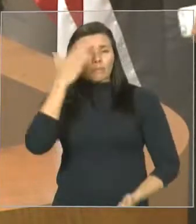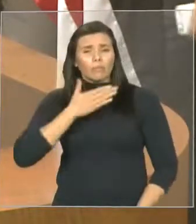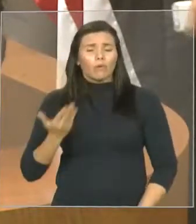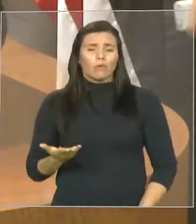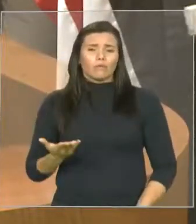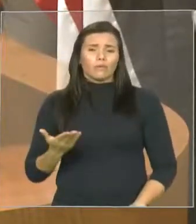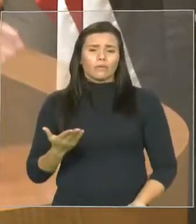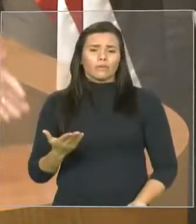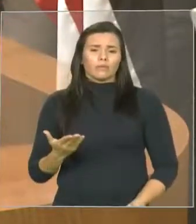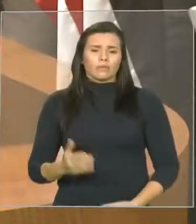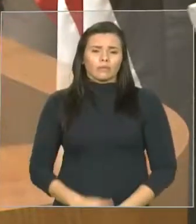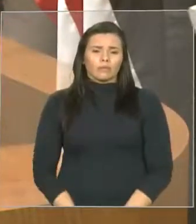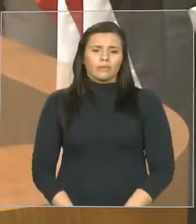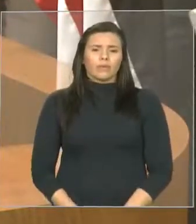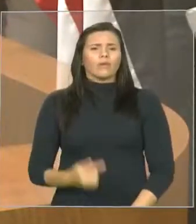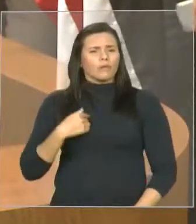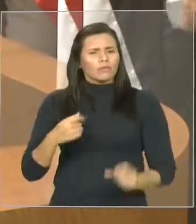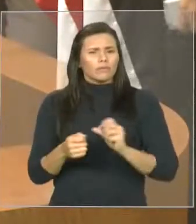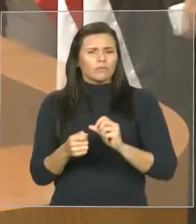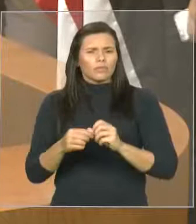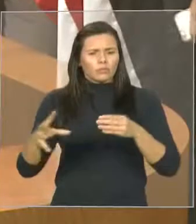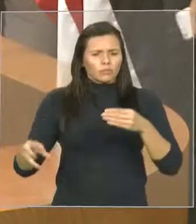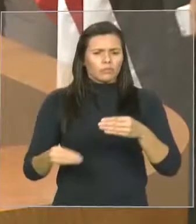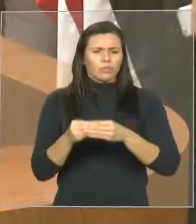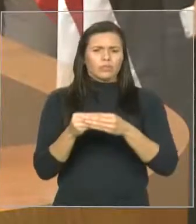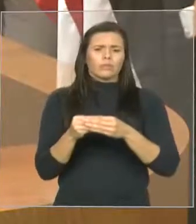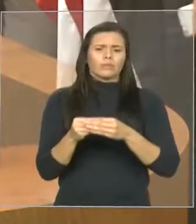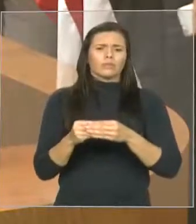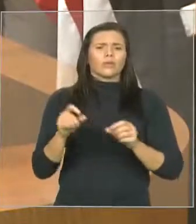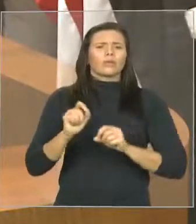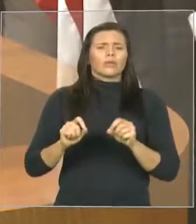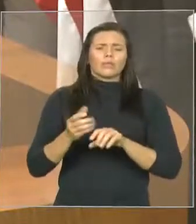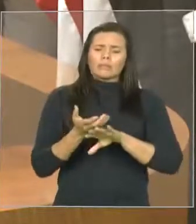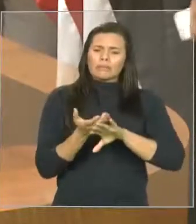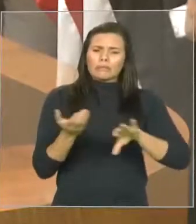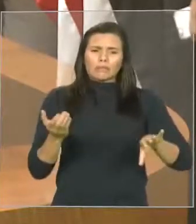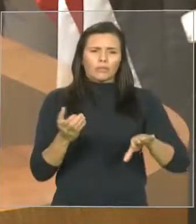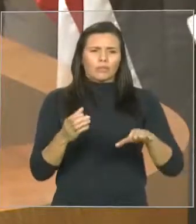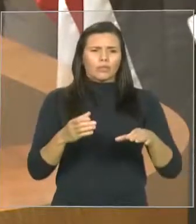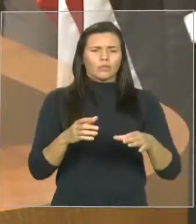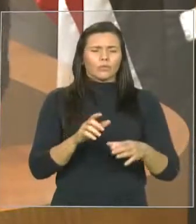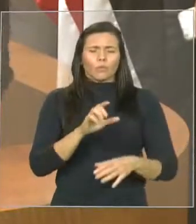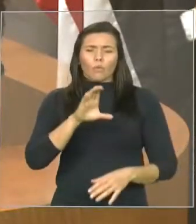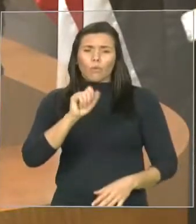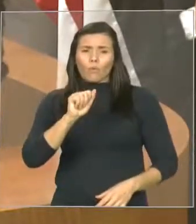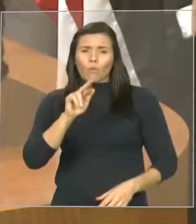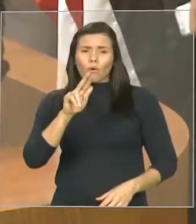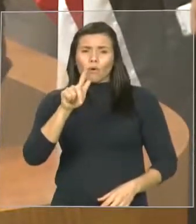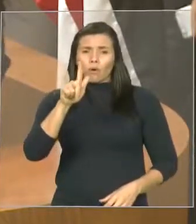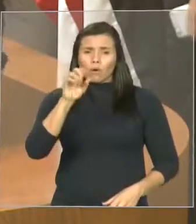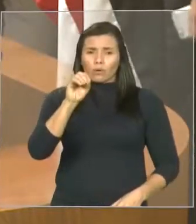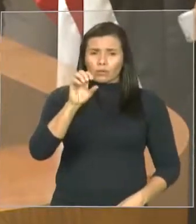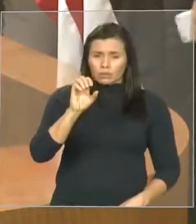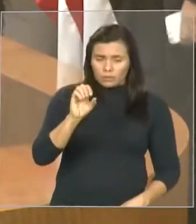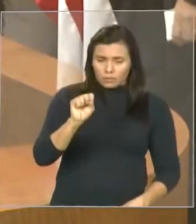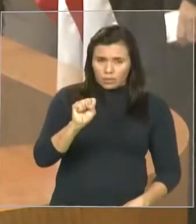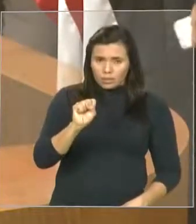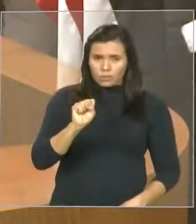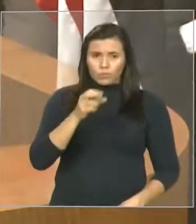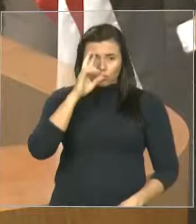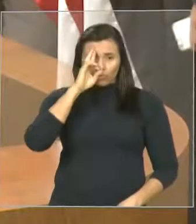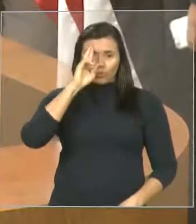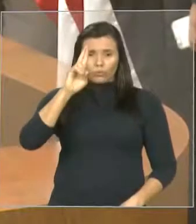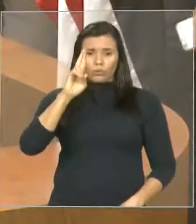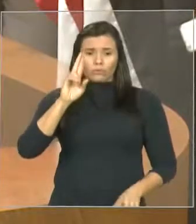vagas. Apresentamos uma emenda, separando os cargos de chefia, ainda fizemos isso, 11 cargos, mas que todos os